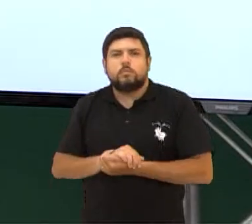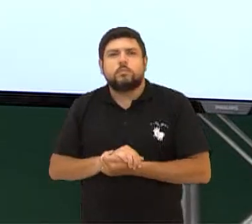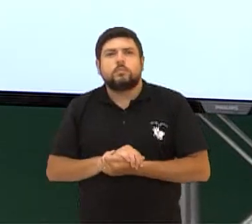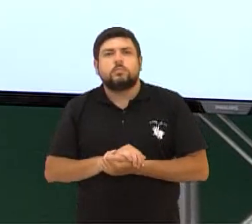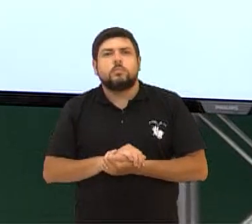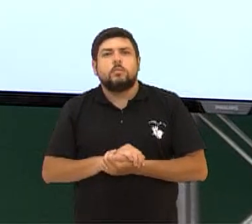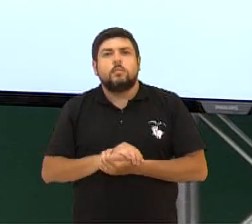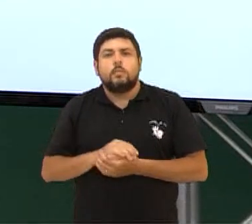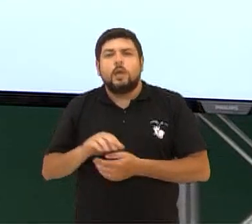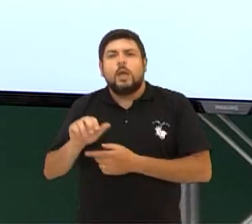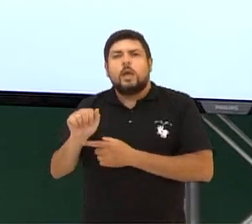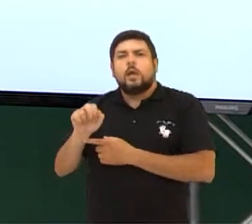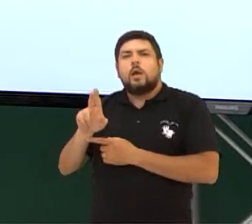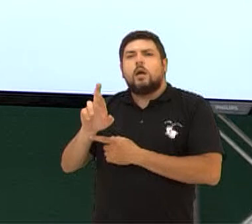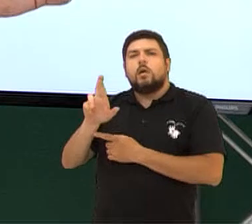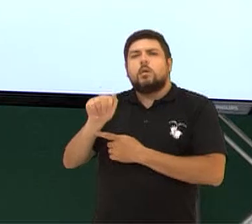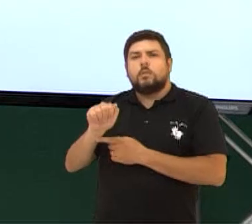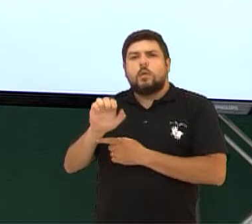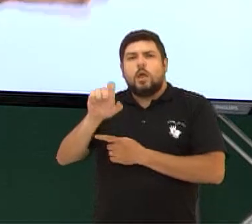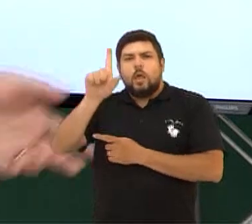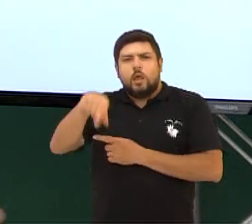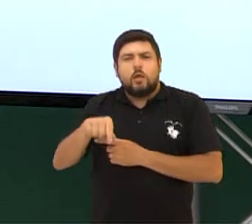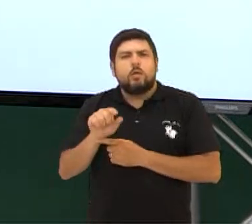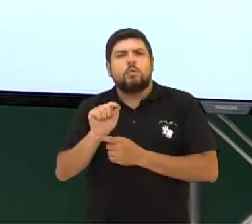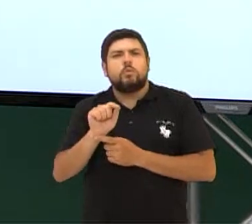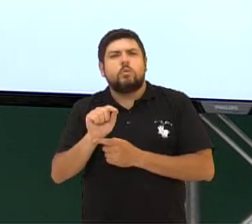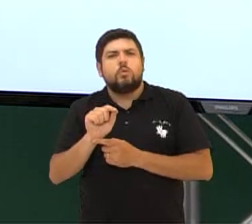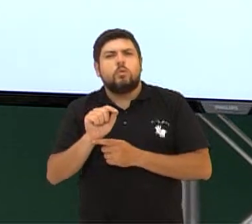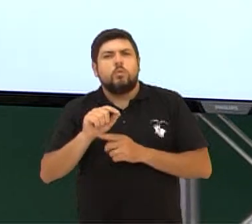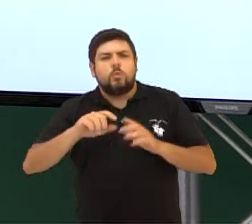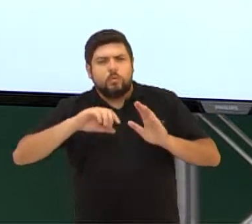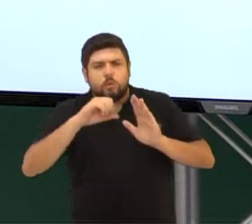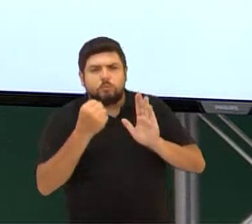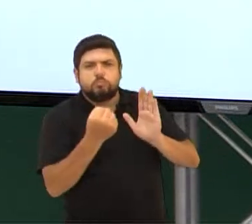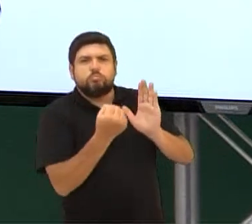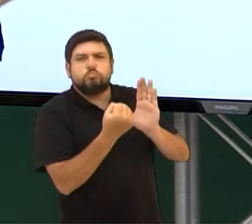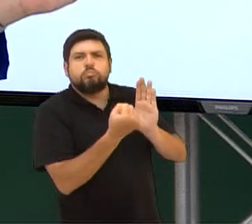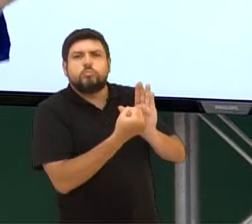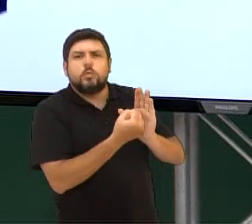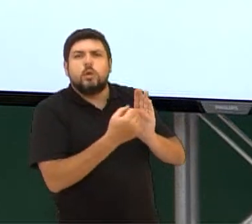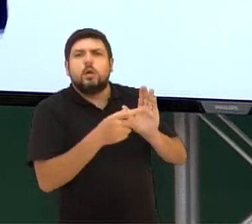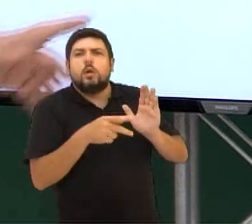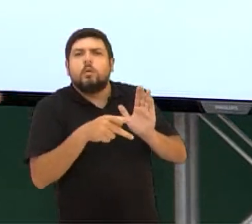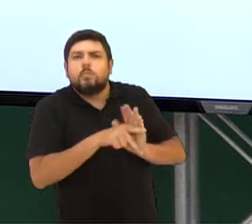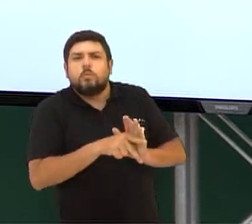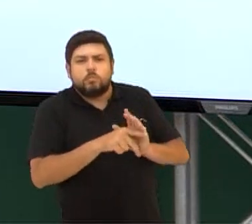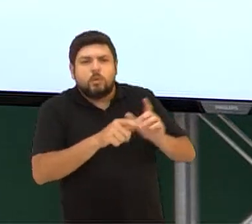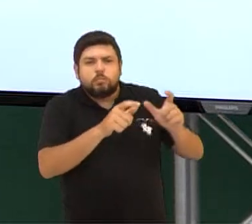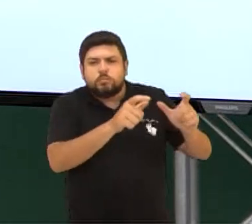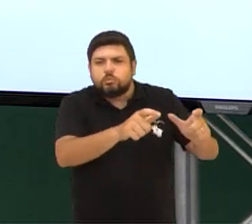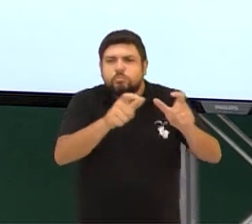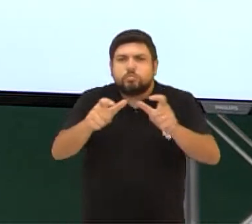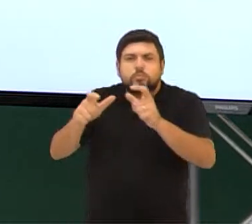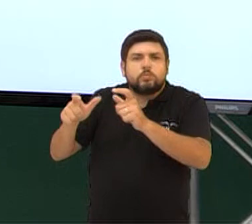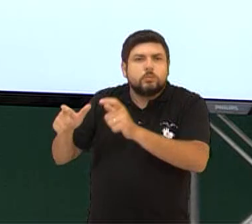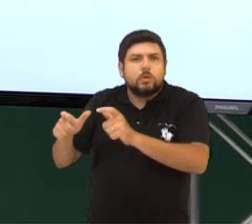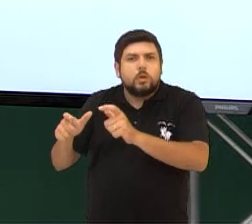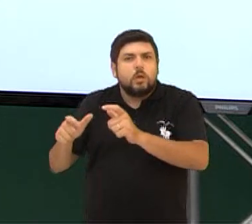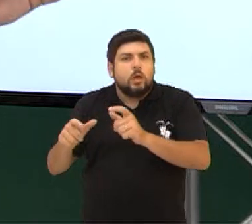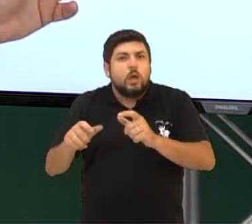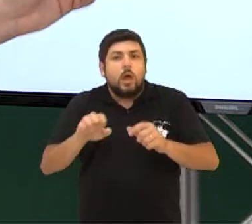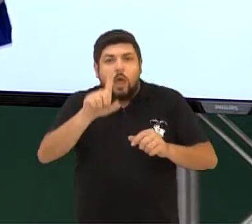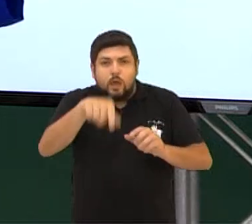Benjamin, é entendido como uma figura singular composta de elementos espaciais e temporais. A aparição única de uma